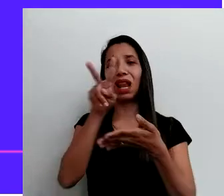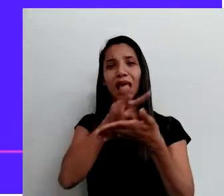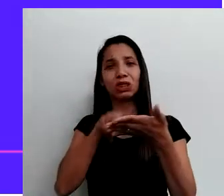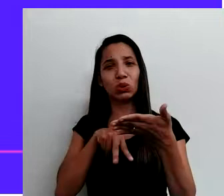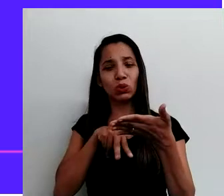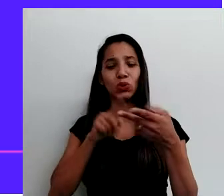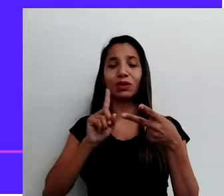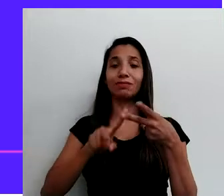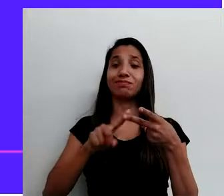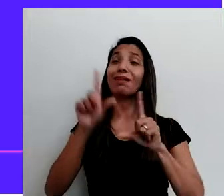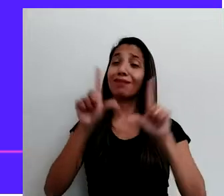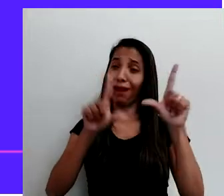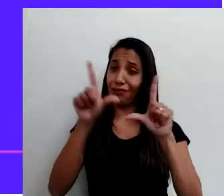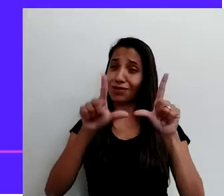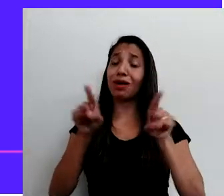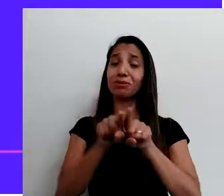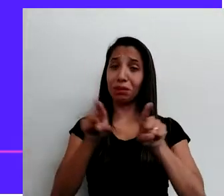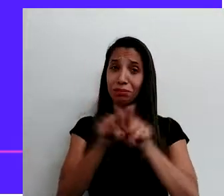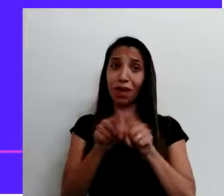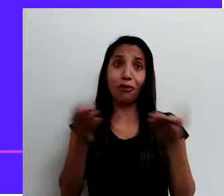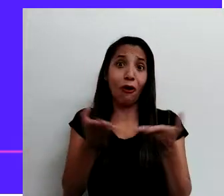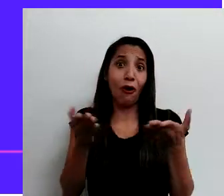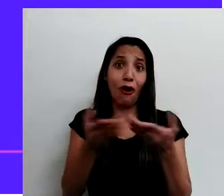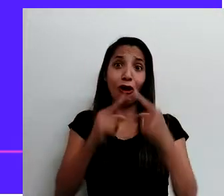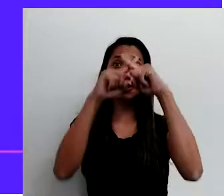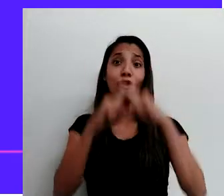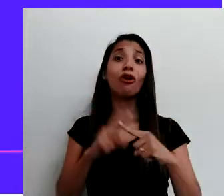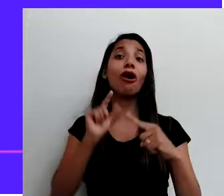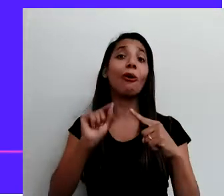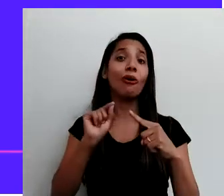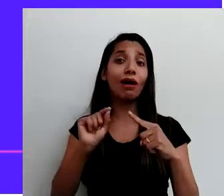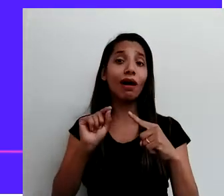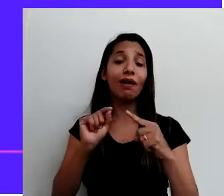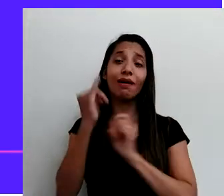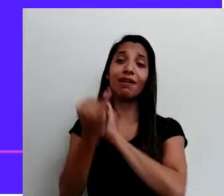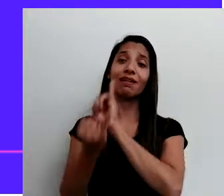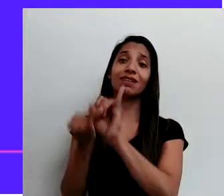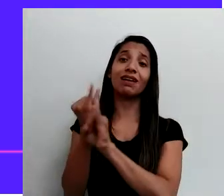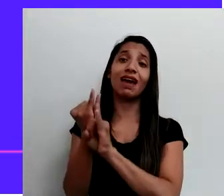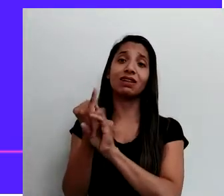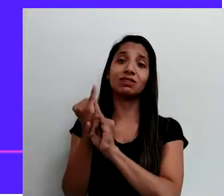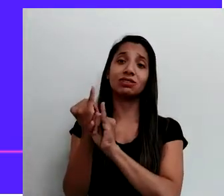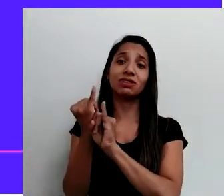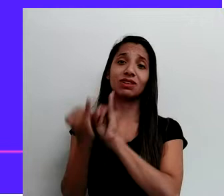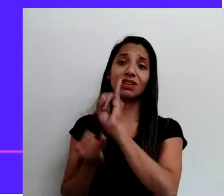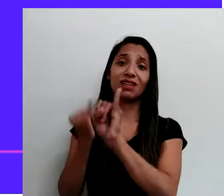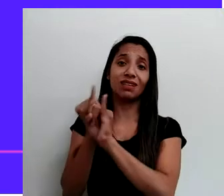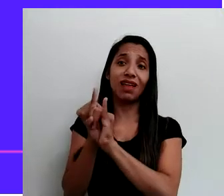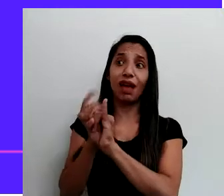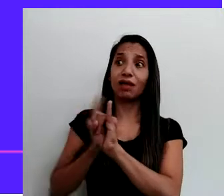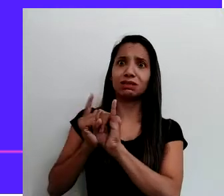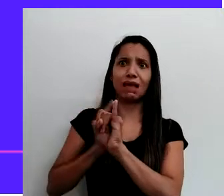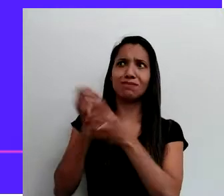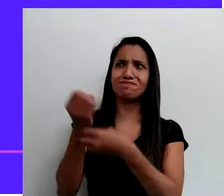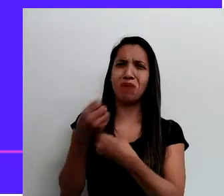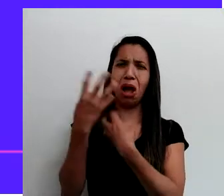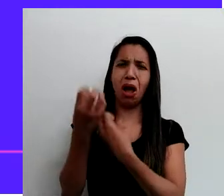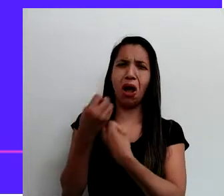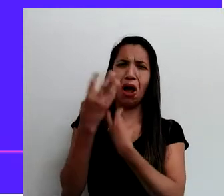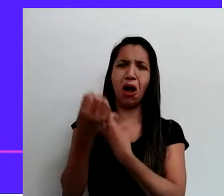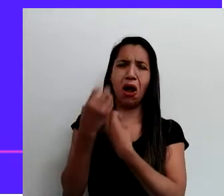de você hoje tem uma opção, né, uma oferta enorme